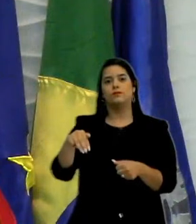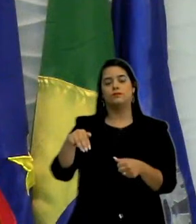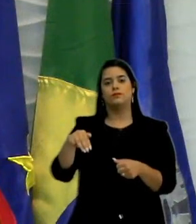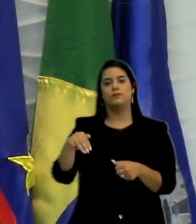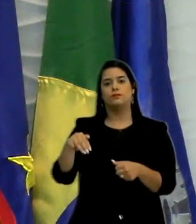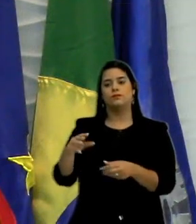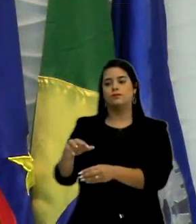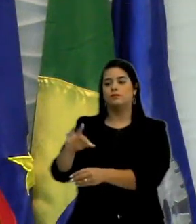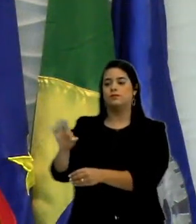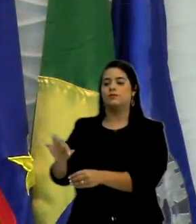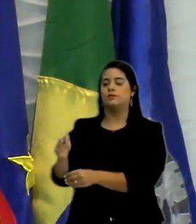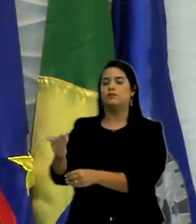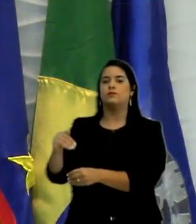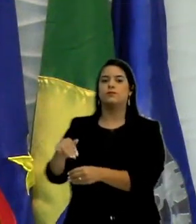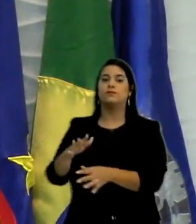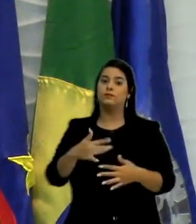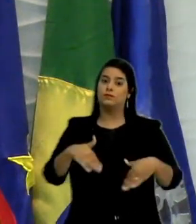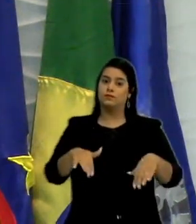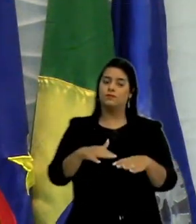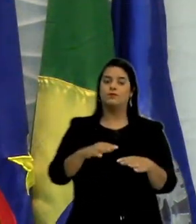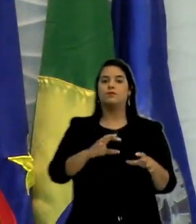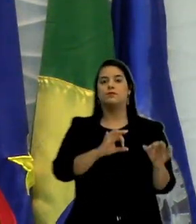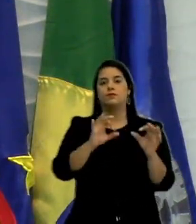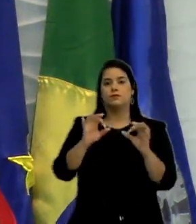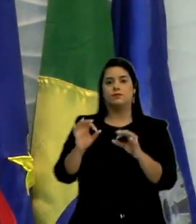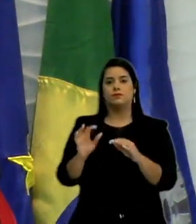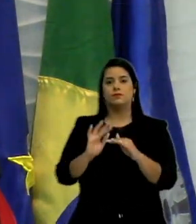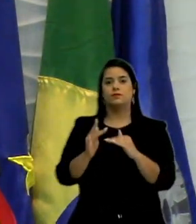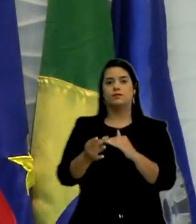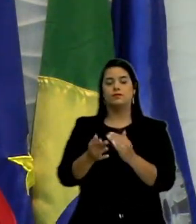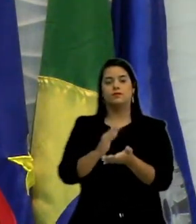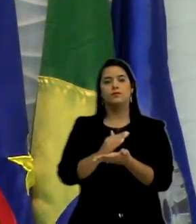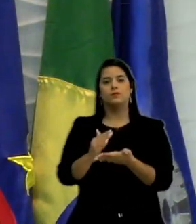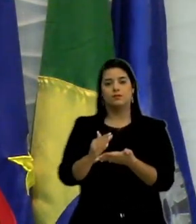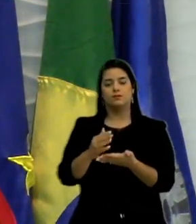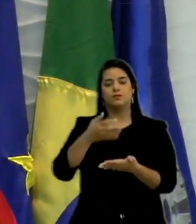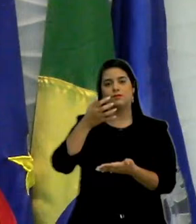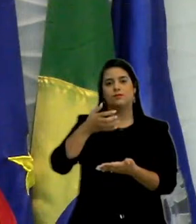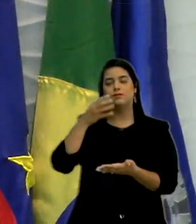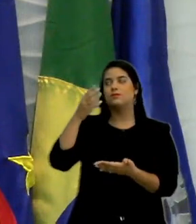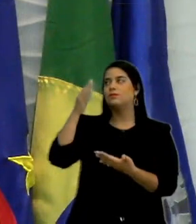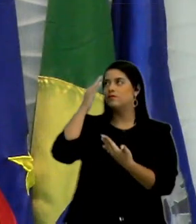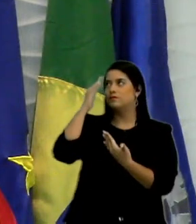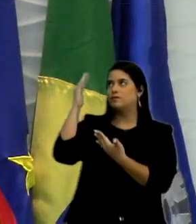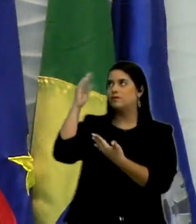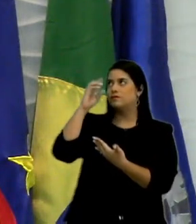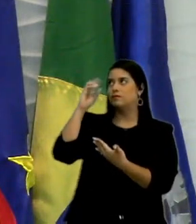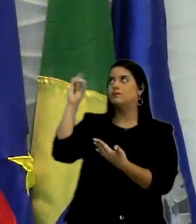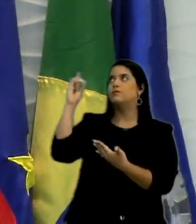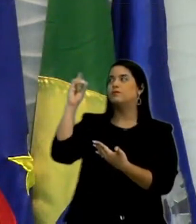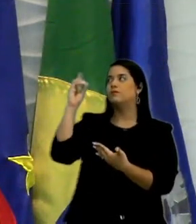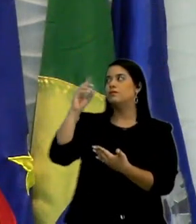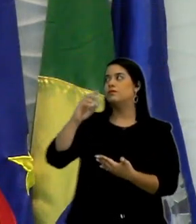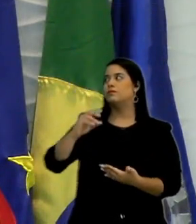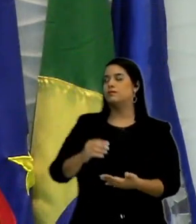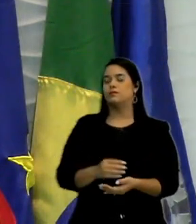sociais. Quero iniciar meu discurso como de costume, agradecendo a Deus por mais um dia de vida.